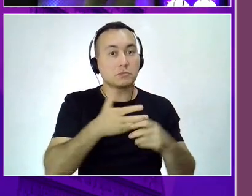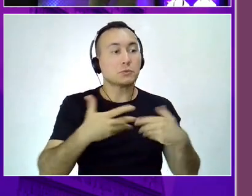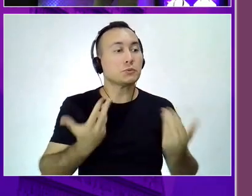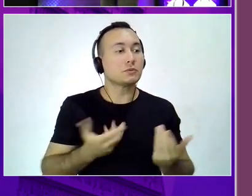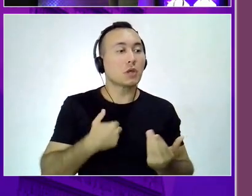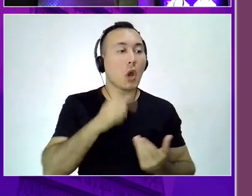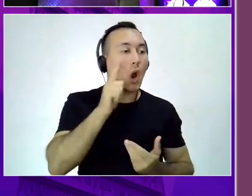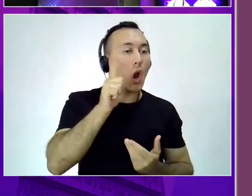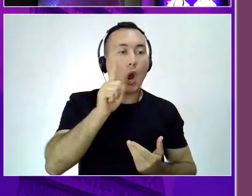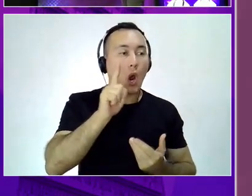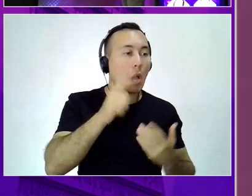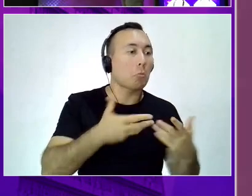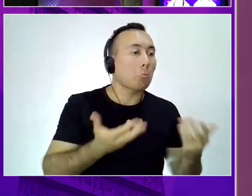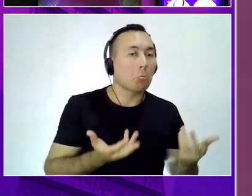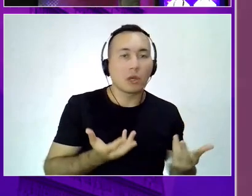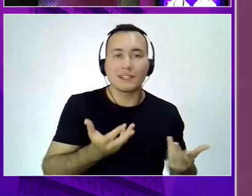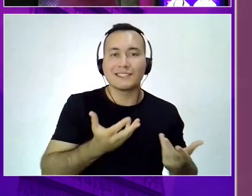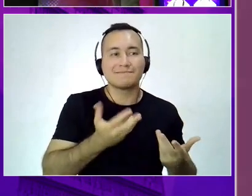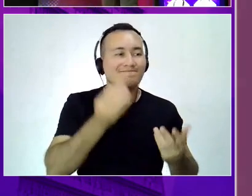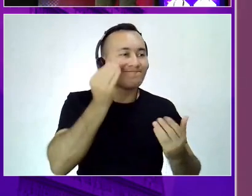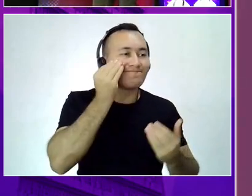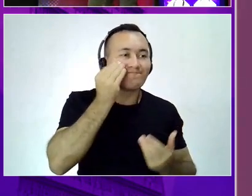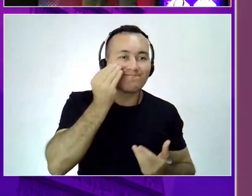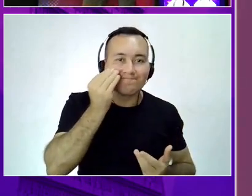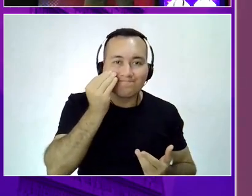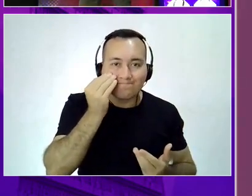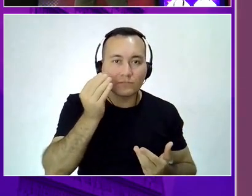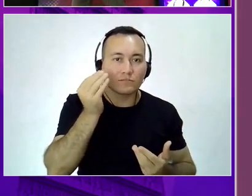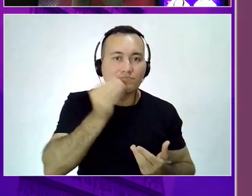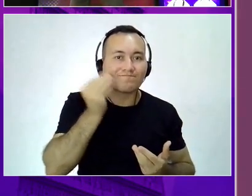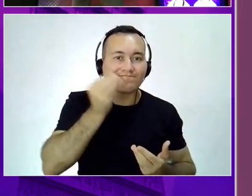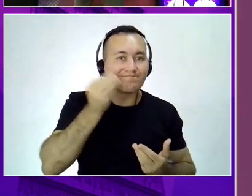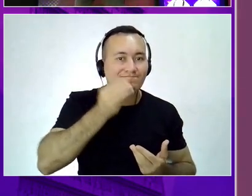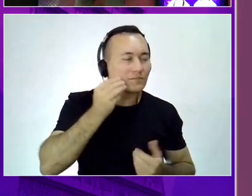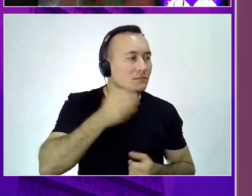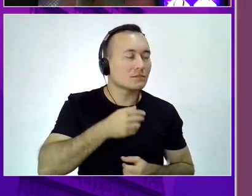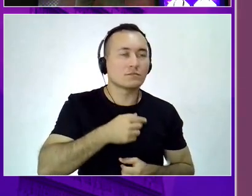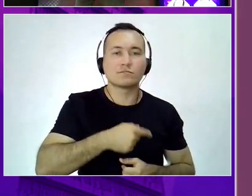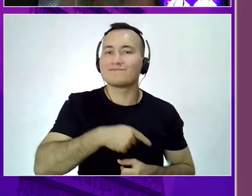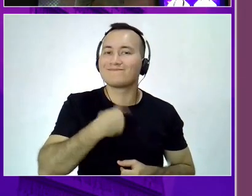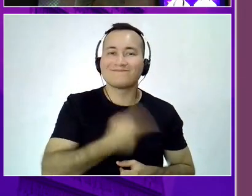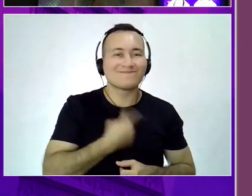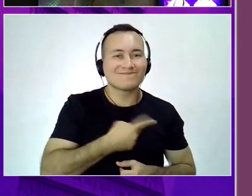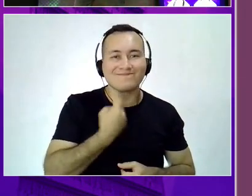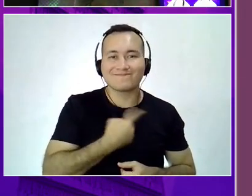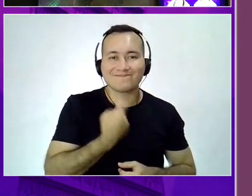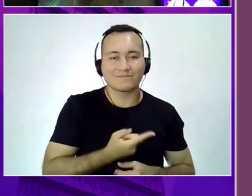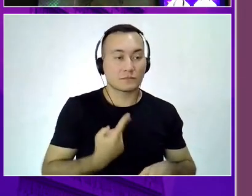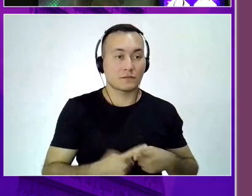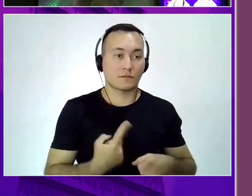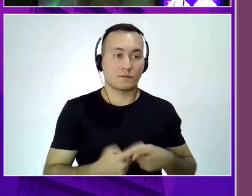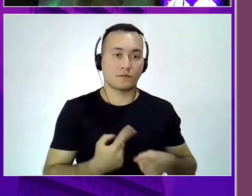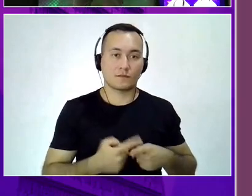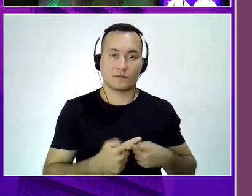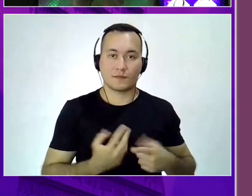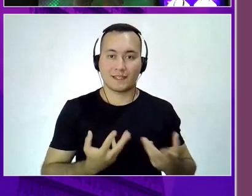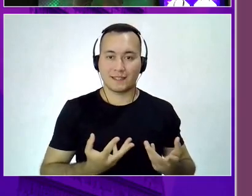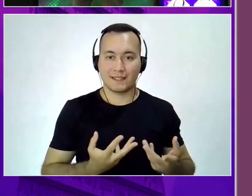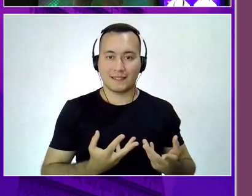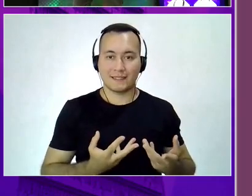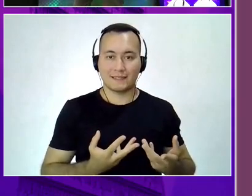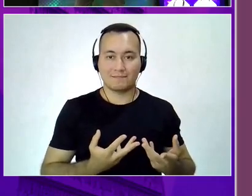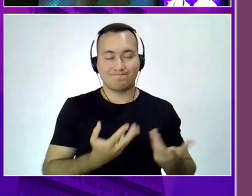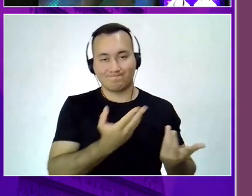é que foi a execução dos testes, o que teve de resultado, como é que está o status disso. Quando eu tenho isso longe, eu acabo gastando tempo tentando procurar o que está